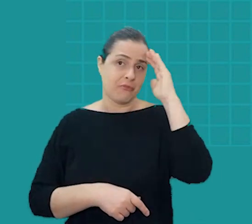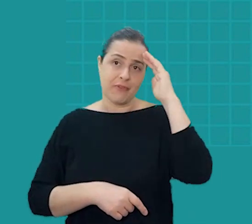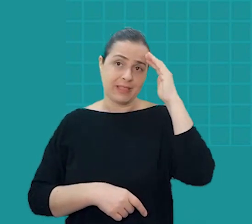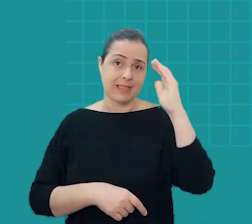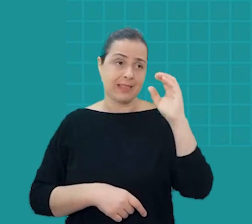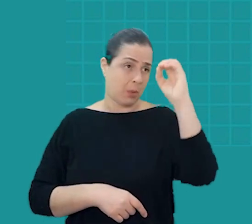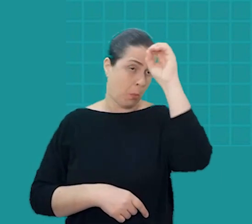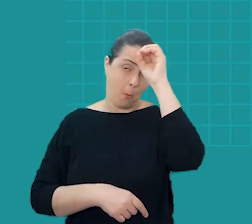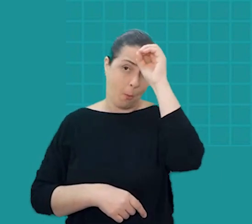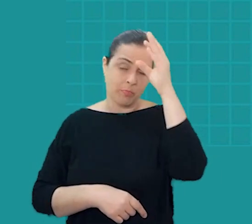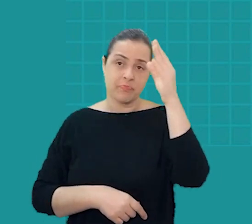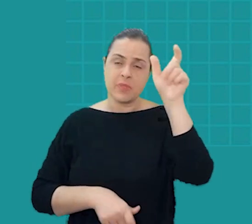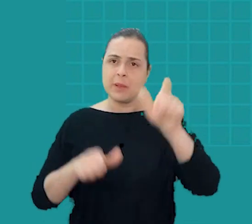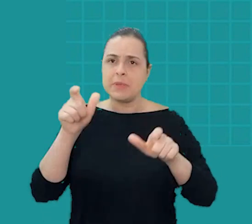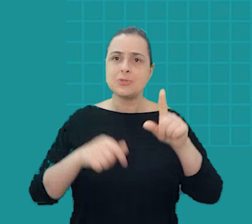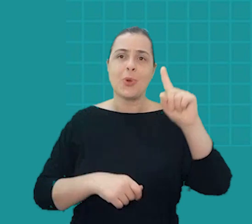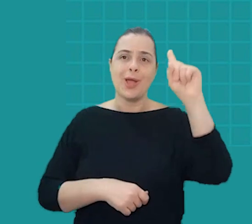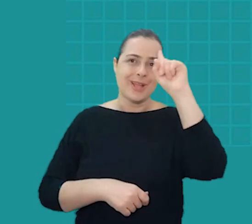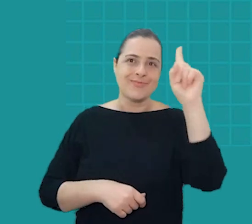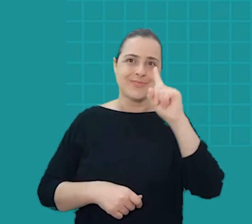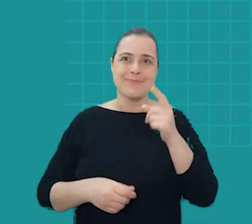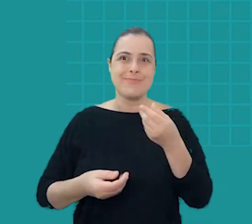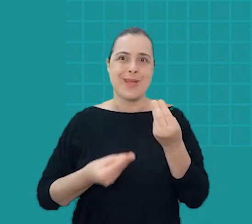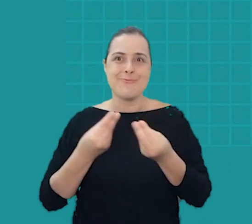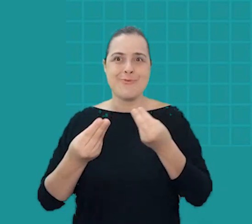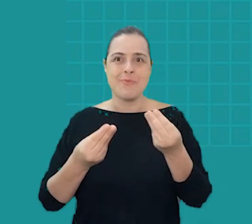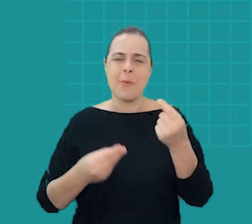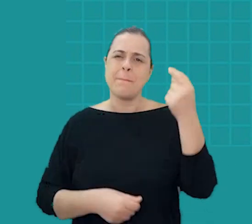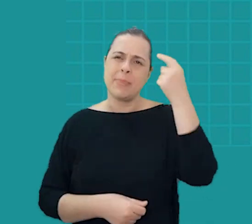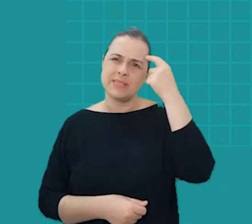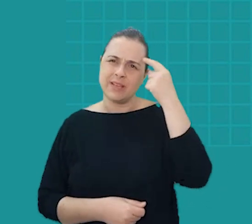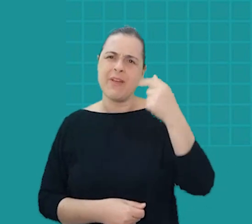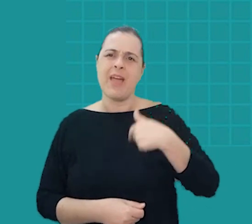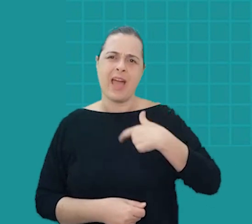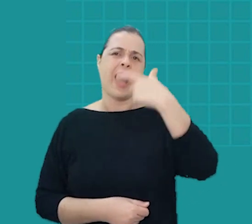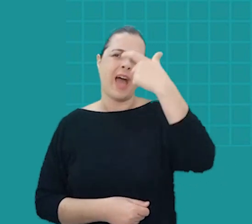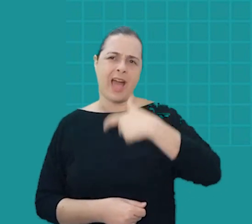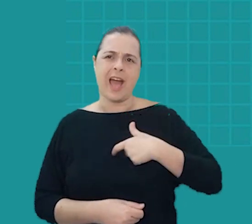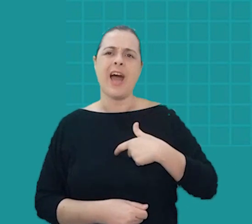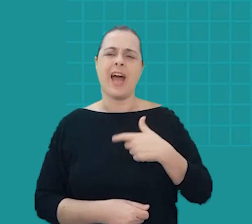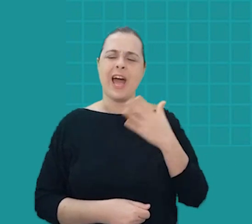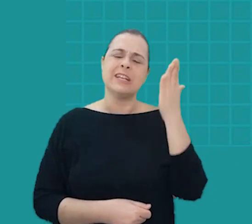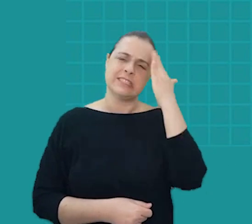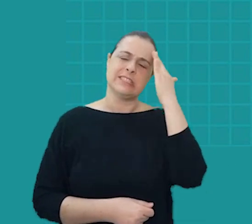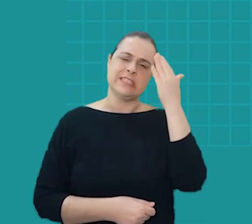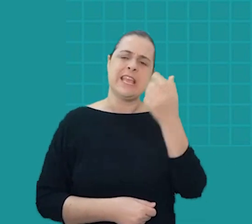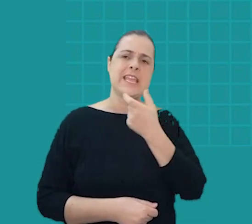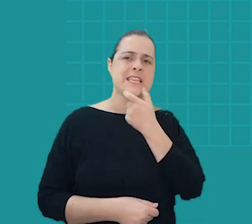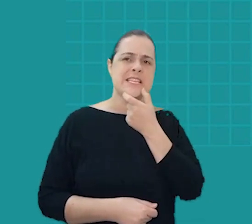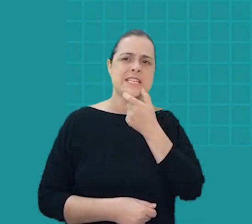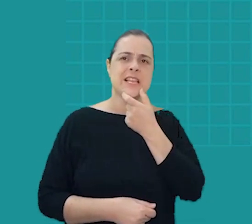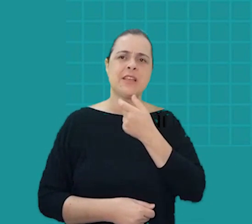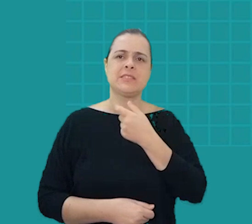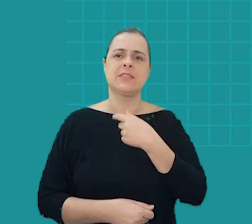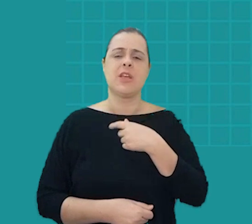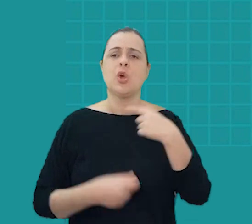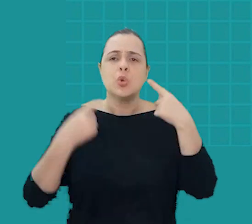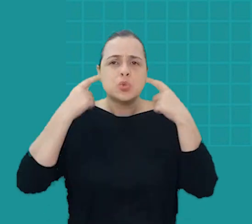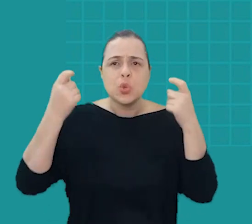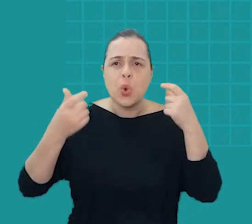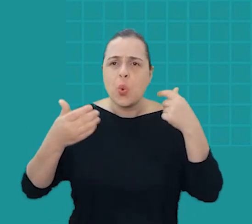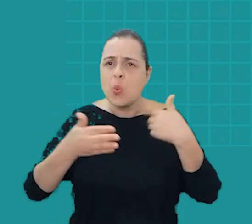ajudar aqui nessa reunião ou faz a pauta da reunião. Quando eu chegava, o americano estava em videoconferência,